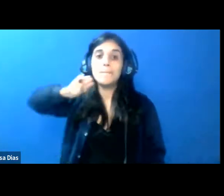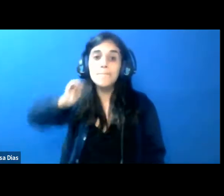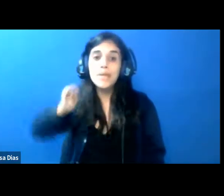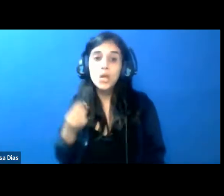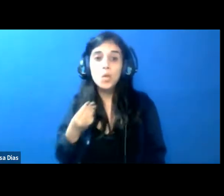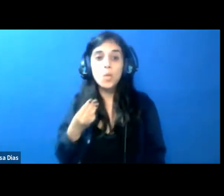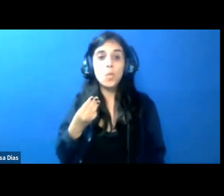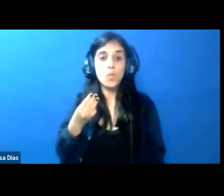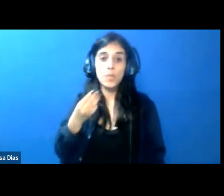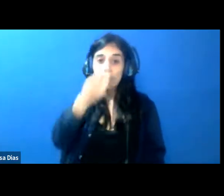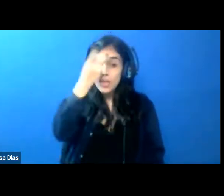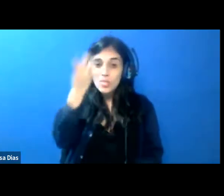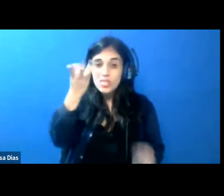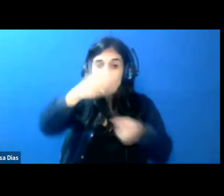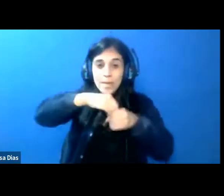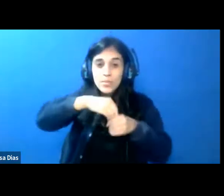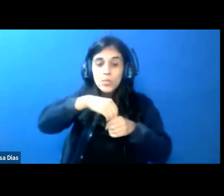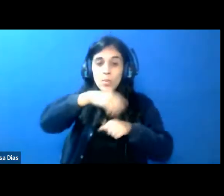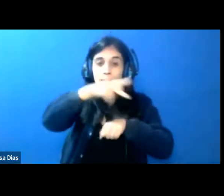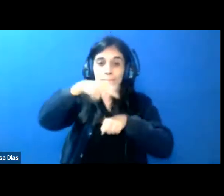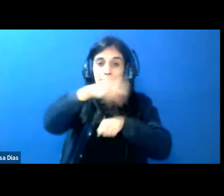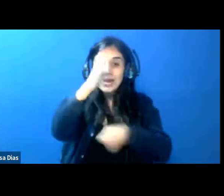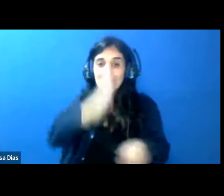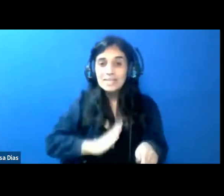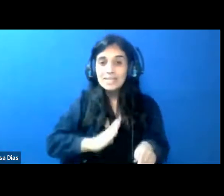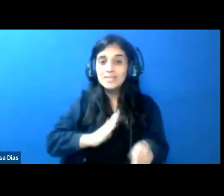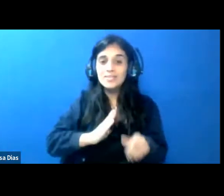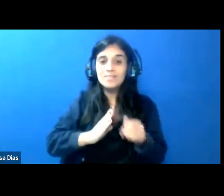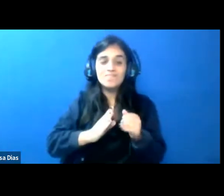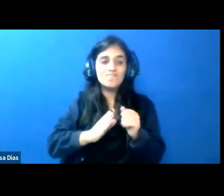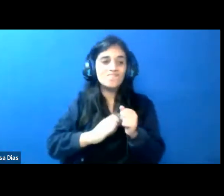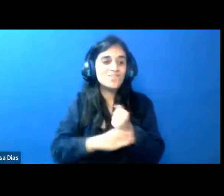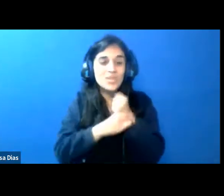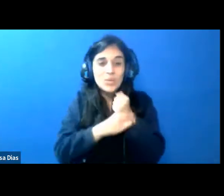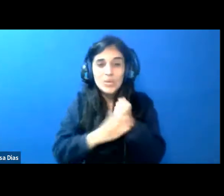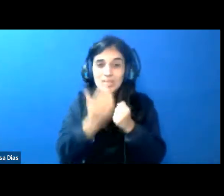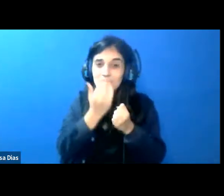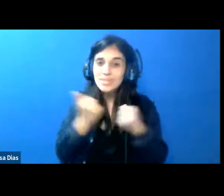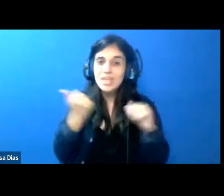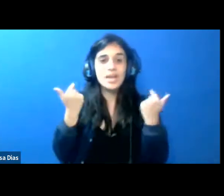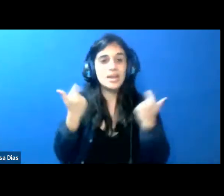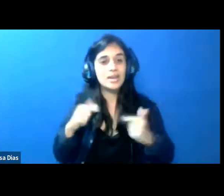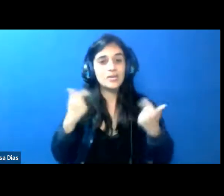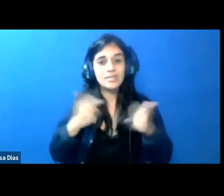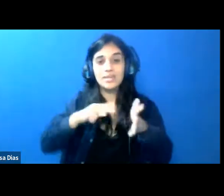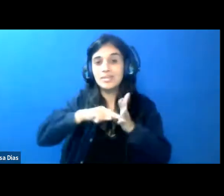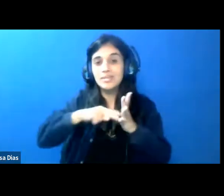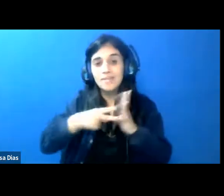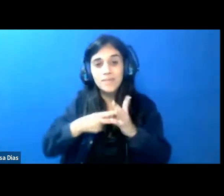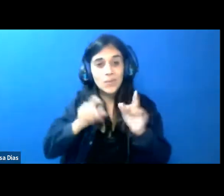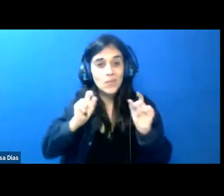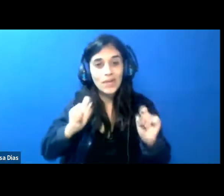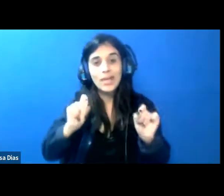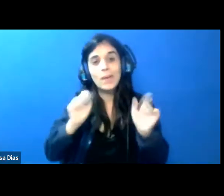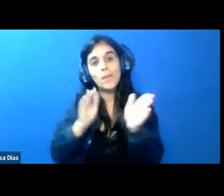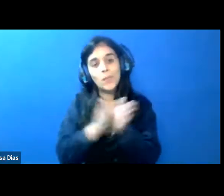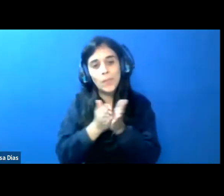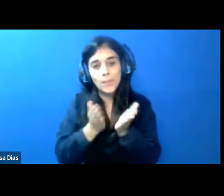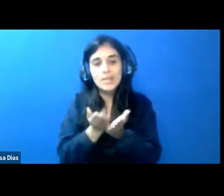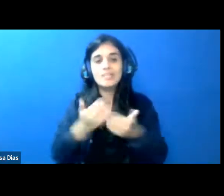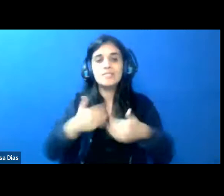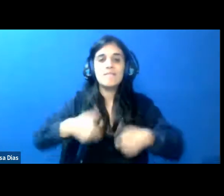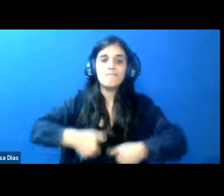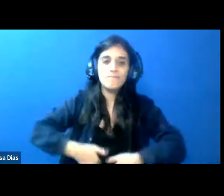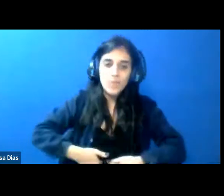insegurança alimentar. Então, o que a Edna, o que a Querexu e o que a Leia já nos trouxeram, fala sobre isso. Fala